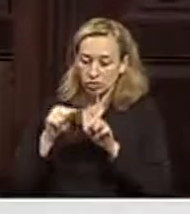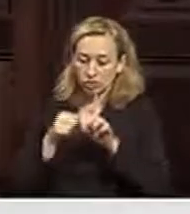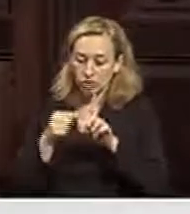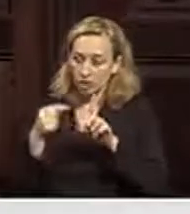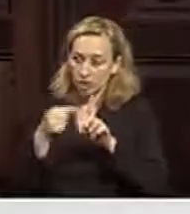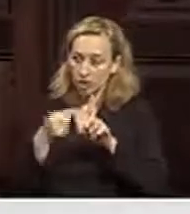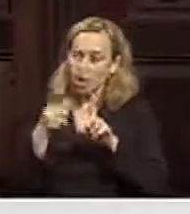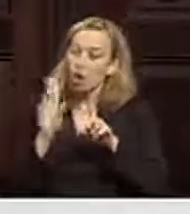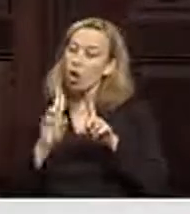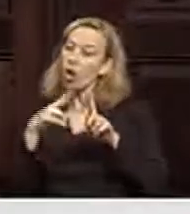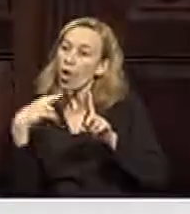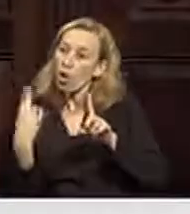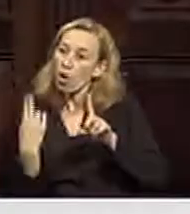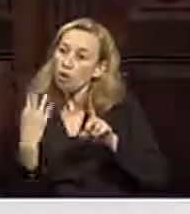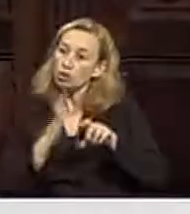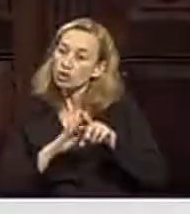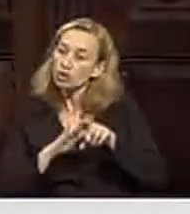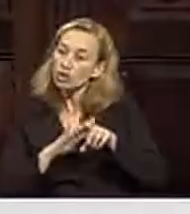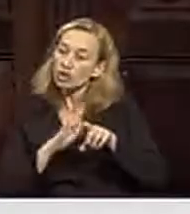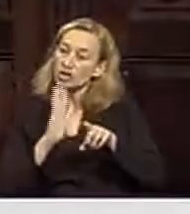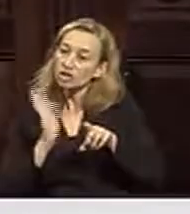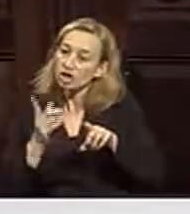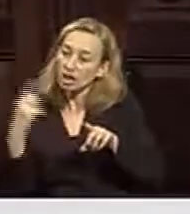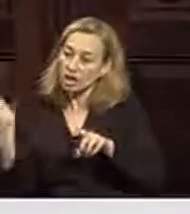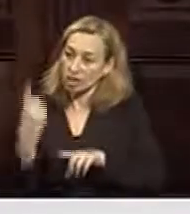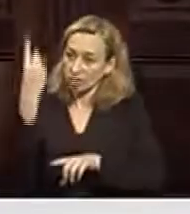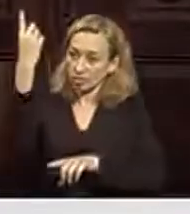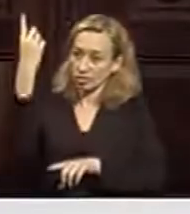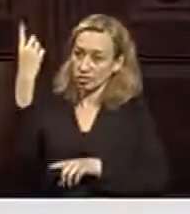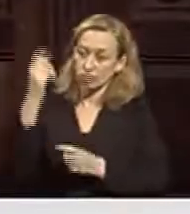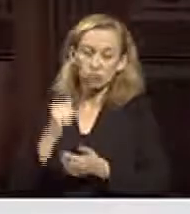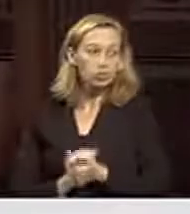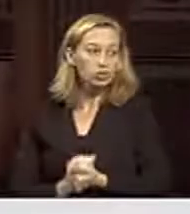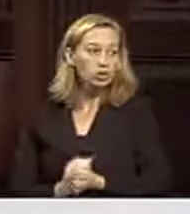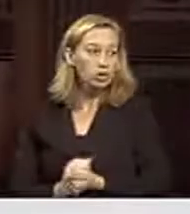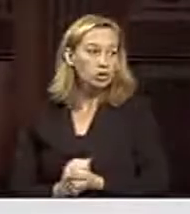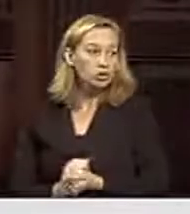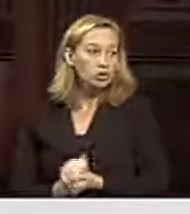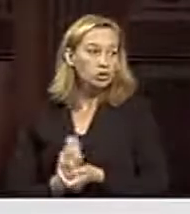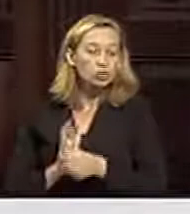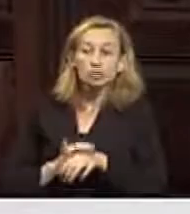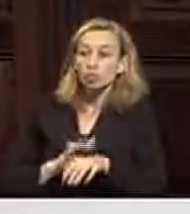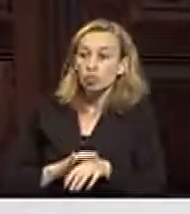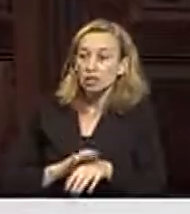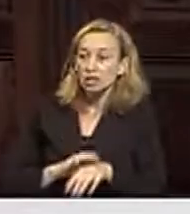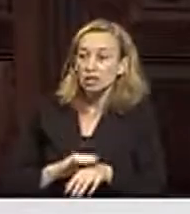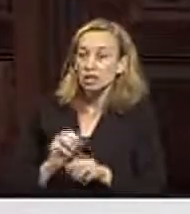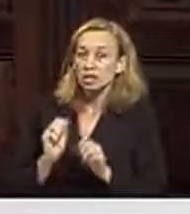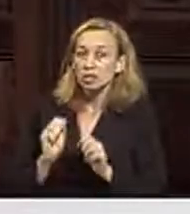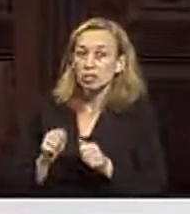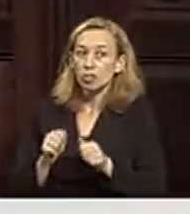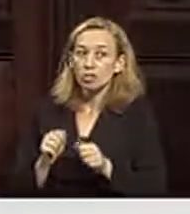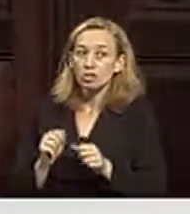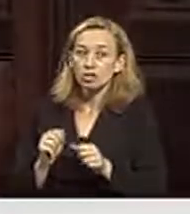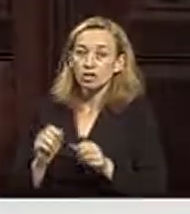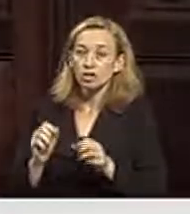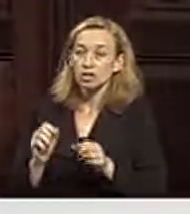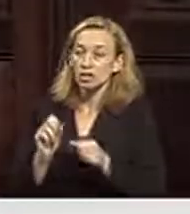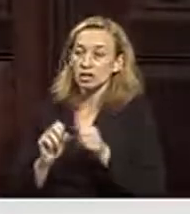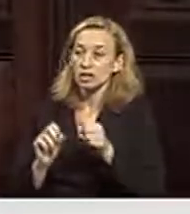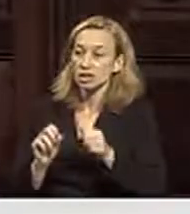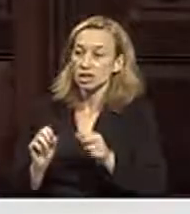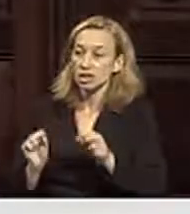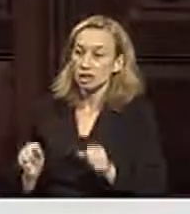podem surgir já na fase adulta. Doenças que paralisam, doenças que impedem